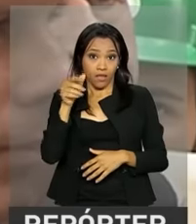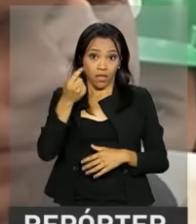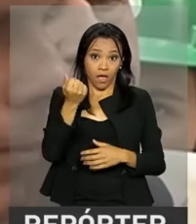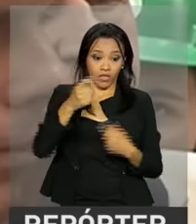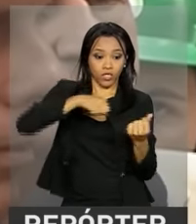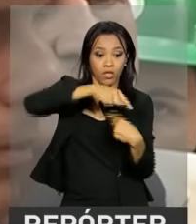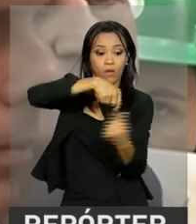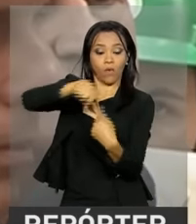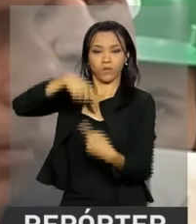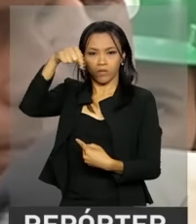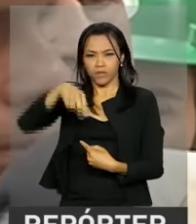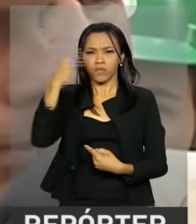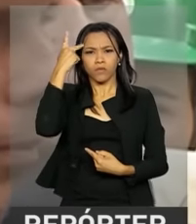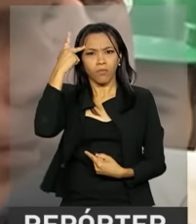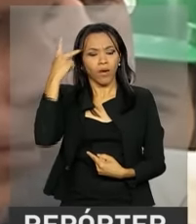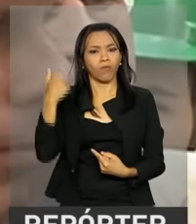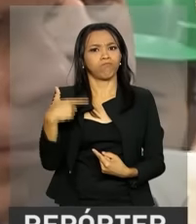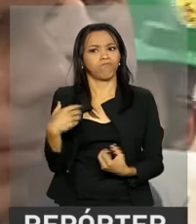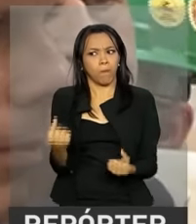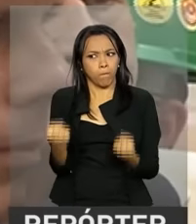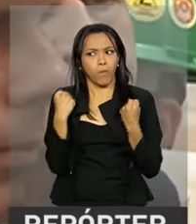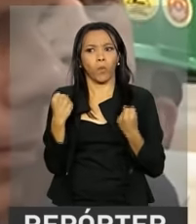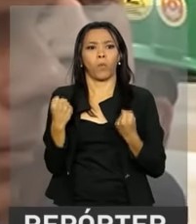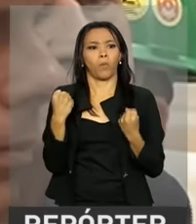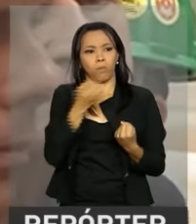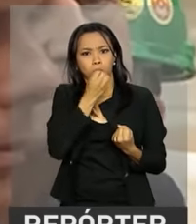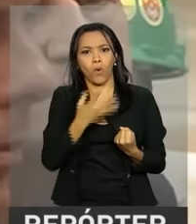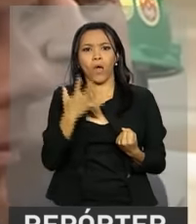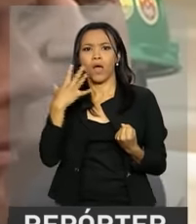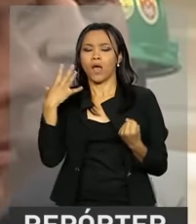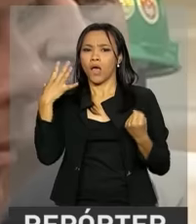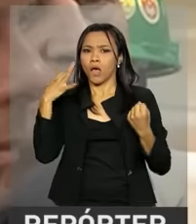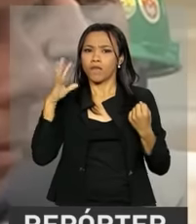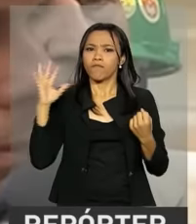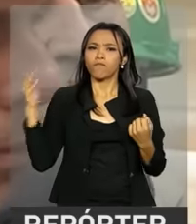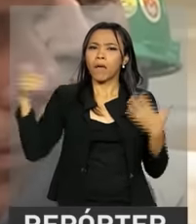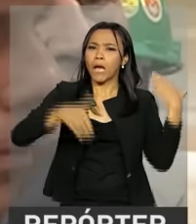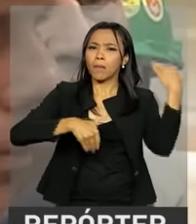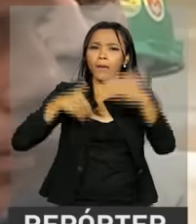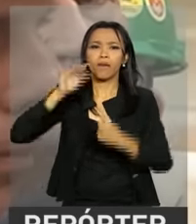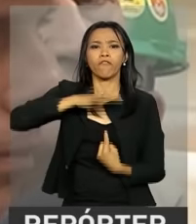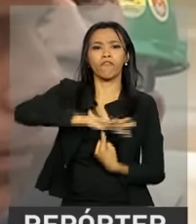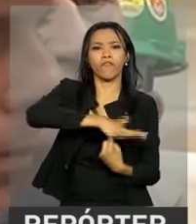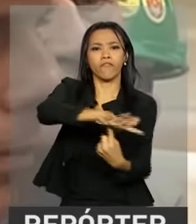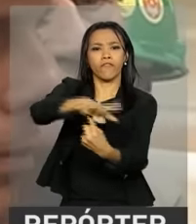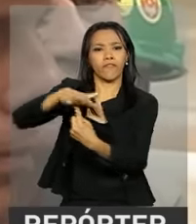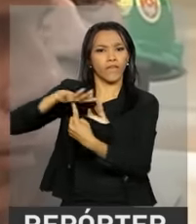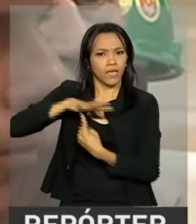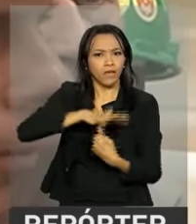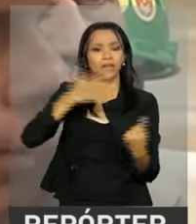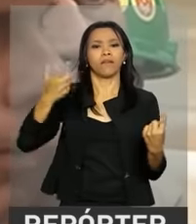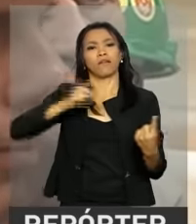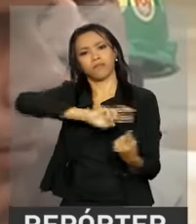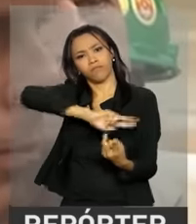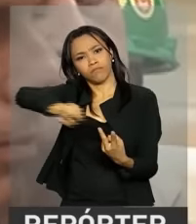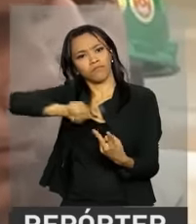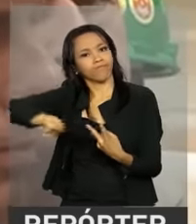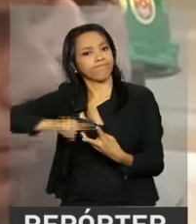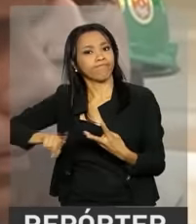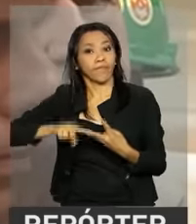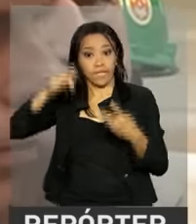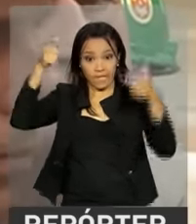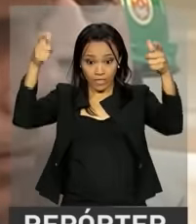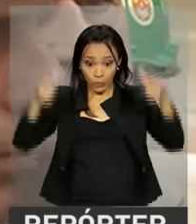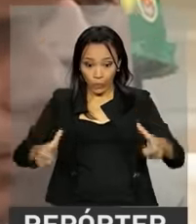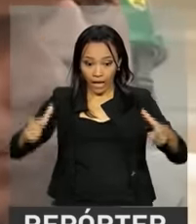potencial muito grande para atrair né feiras e trair atrair investimentos de negócios e o complexo iambi é